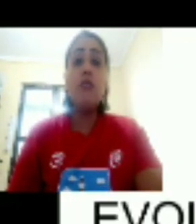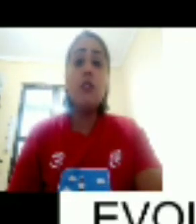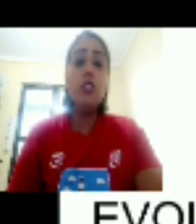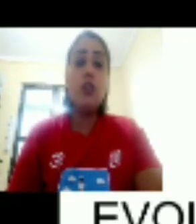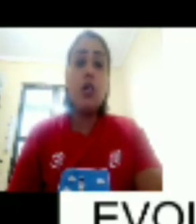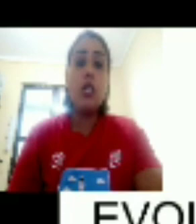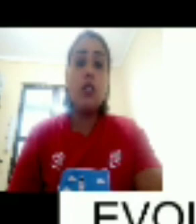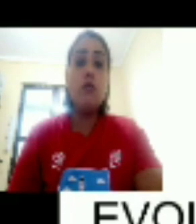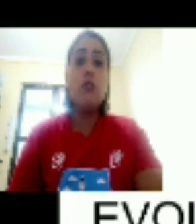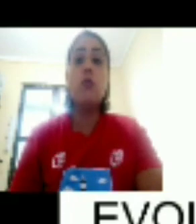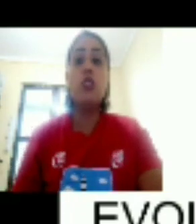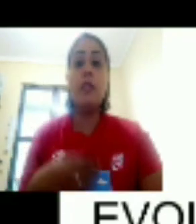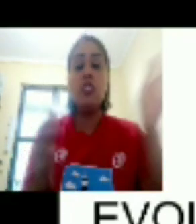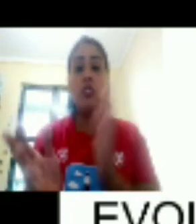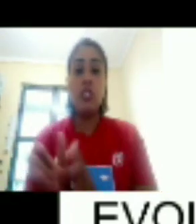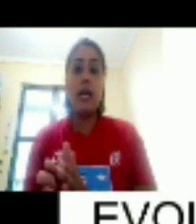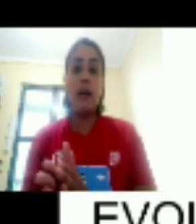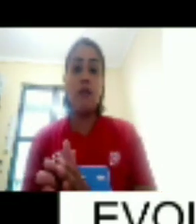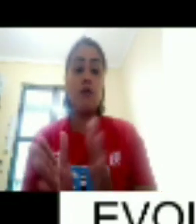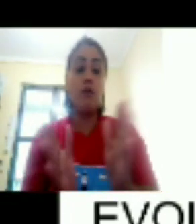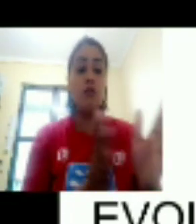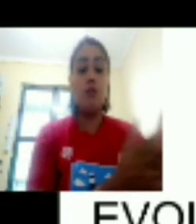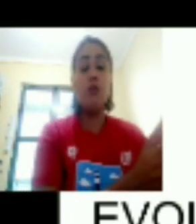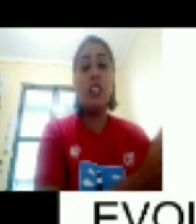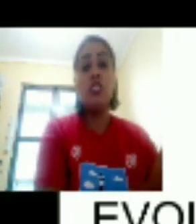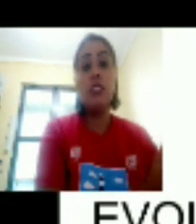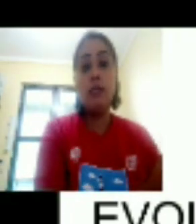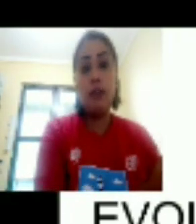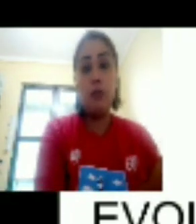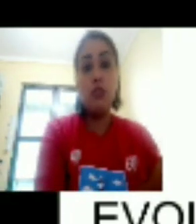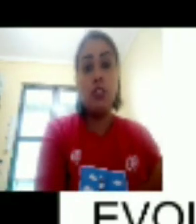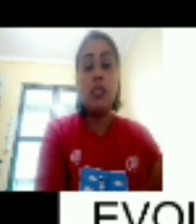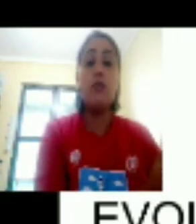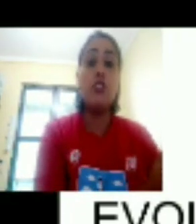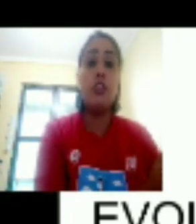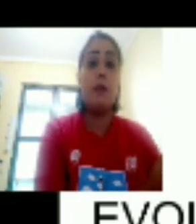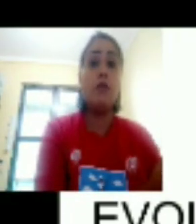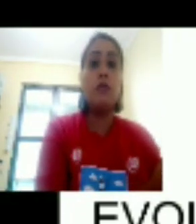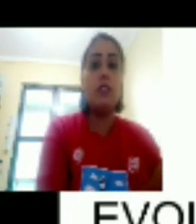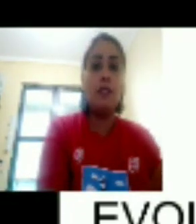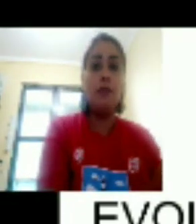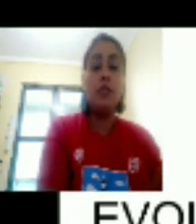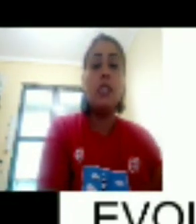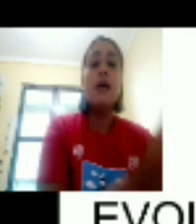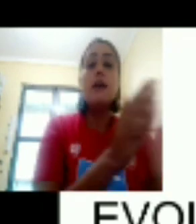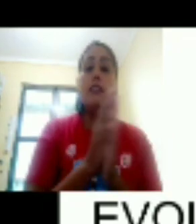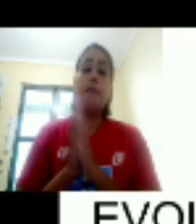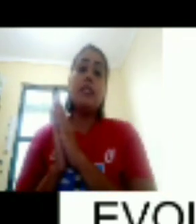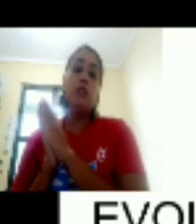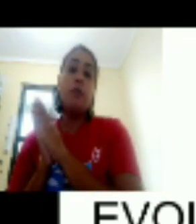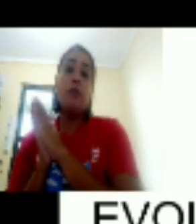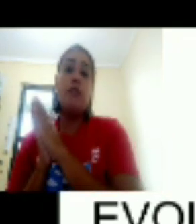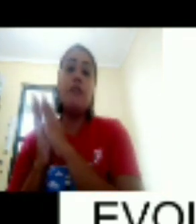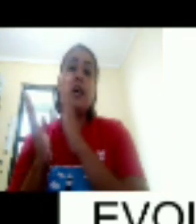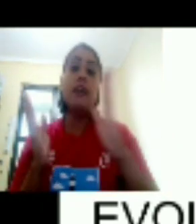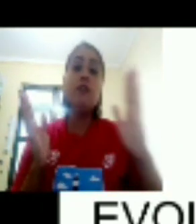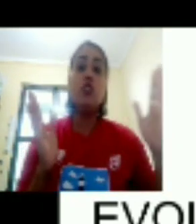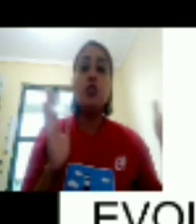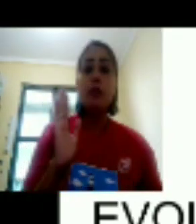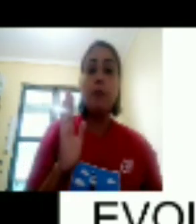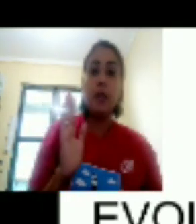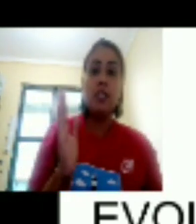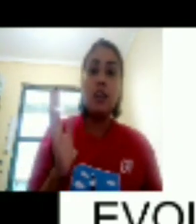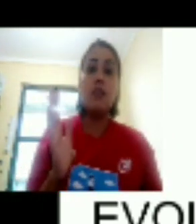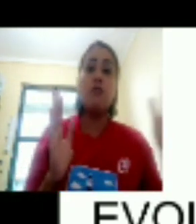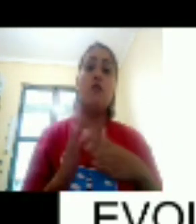a evolução histórica do SUS. Pra gente chegar no que a gente tem hoje, que é o Sistema Único de Saúde, se passou por